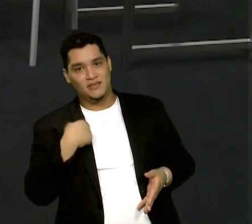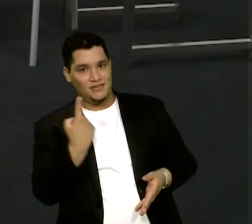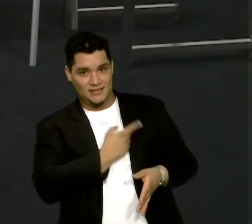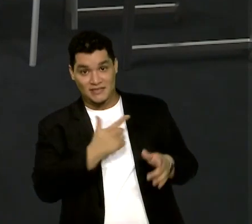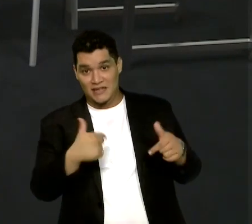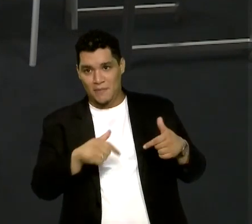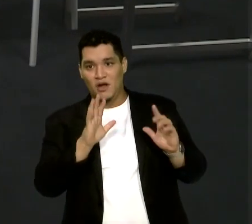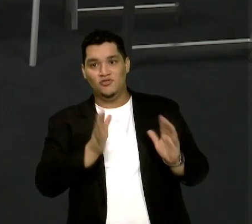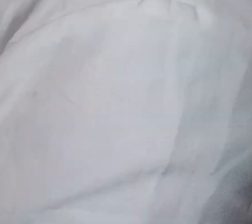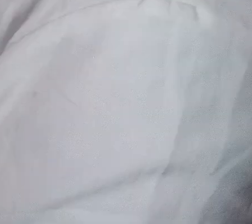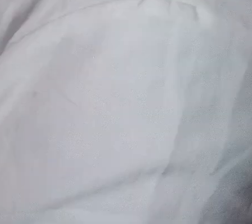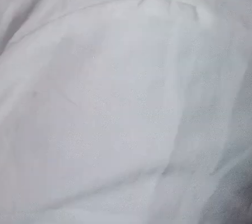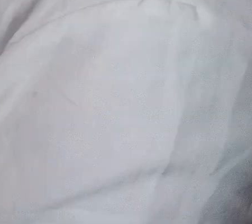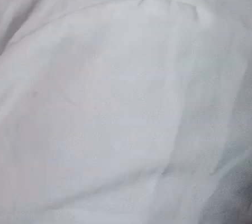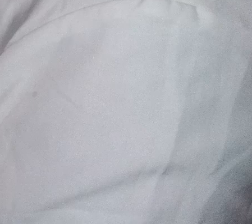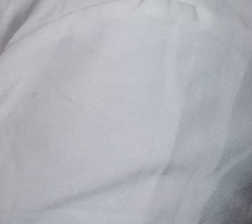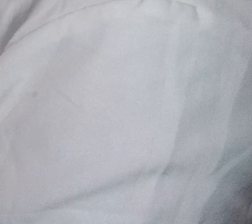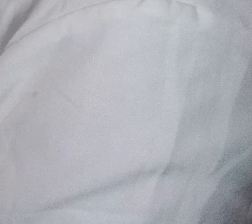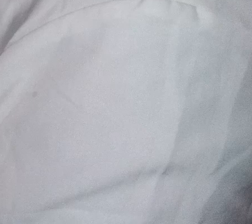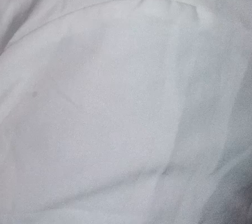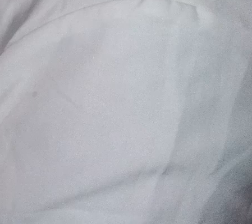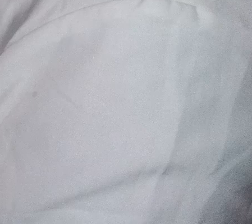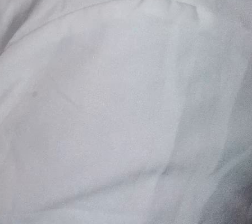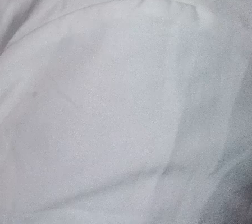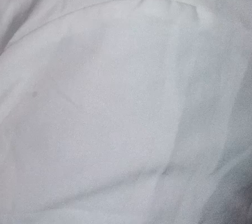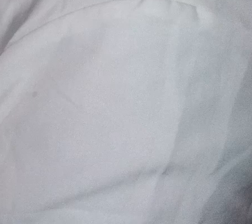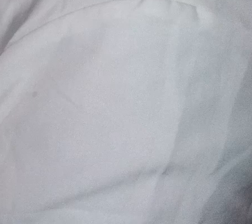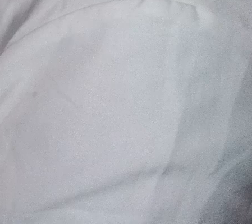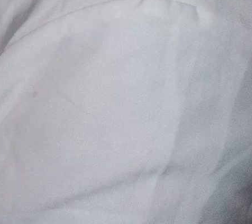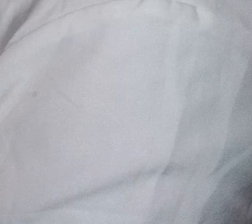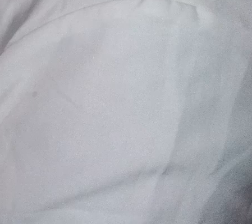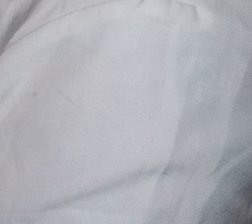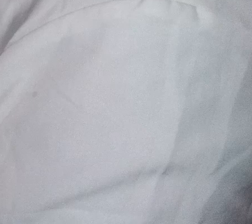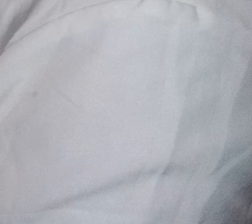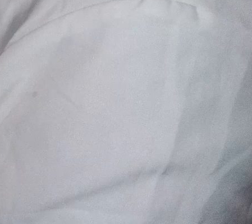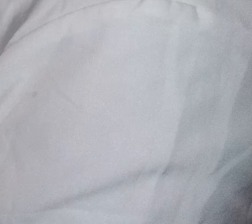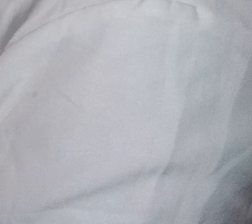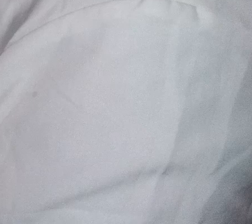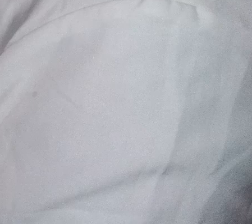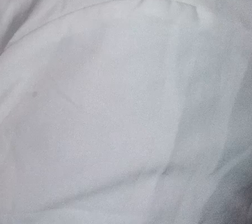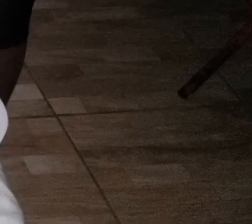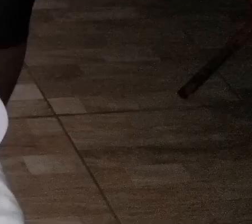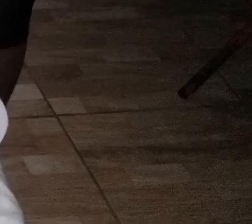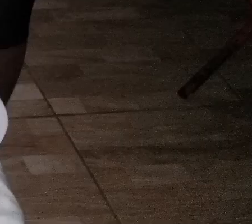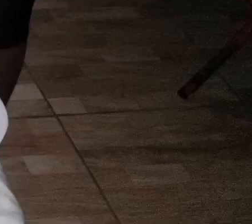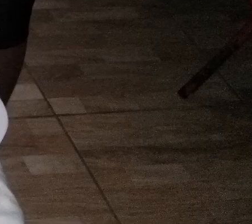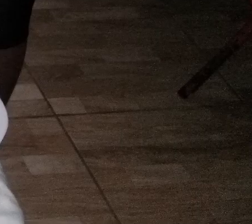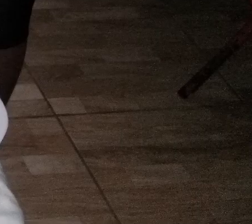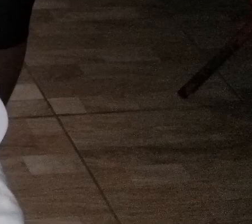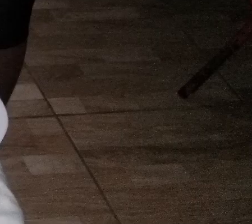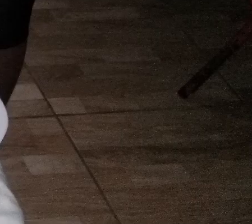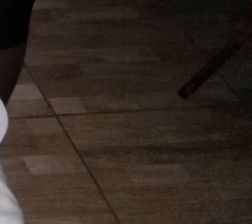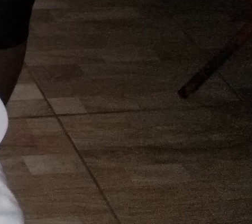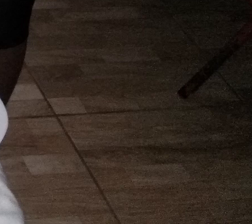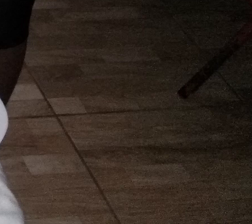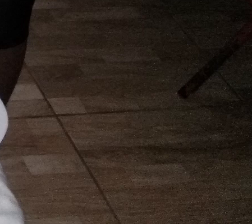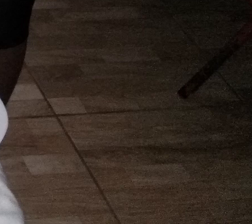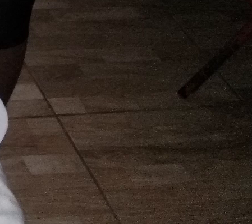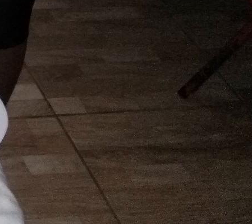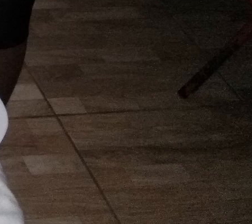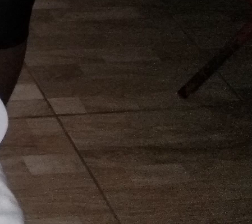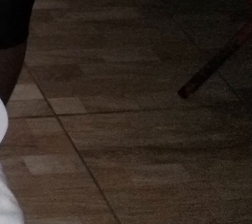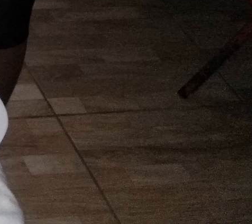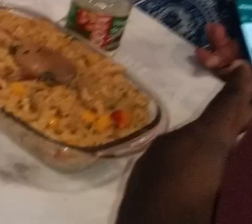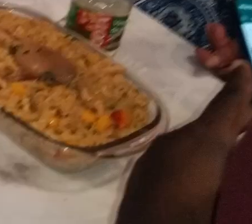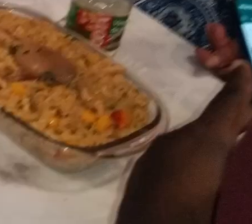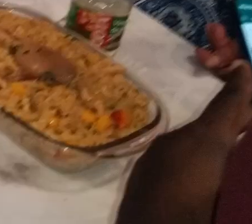foi provada nossas delícias. Vou até mostrar as imagens do projeto, né, elas trouxeram algumas imagens, aí você vai poder conhecer, enquanto a